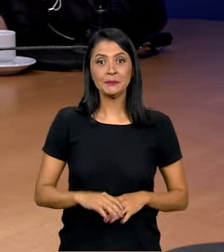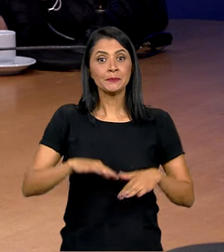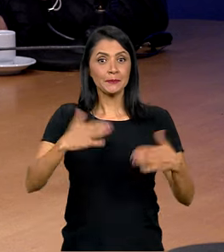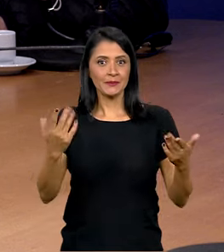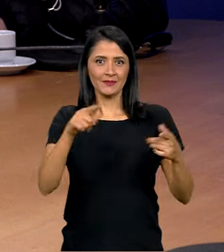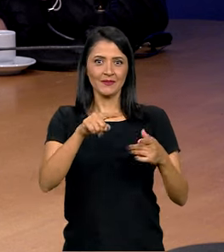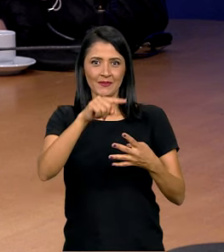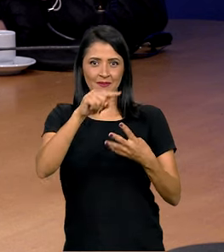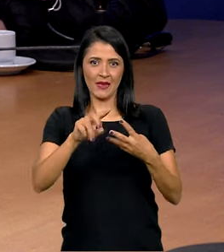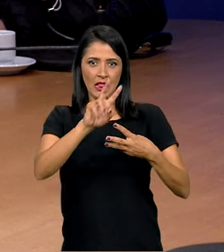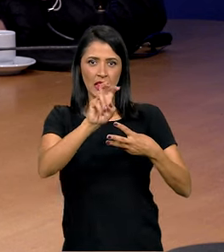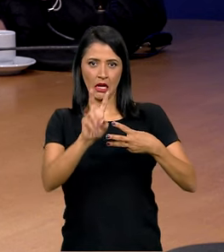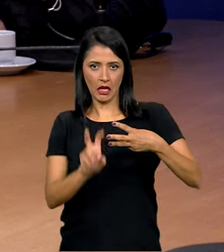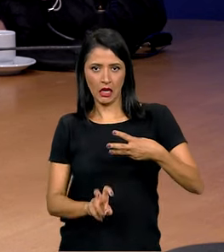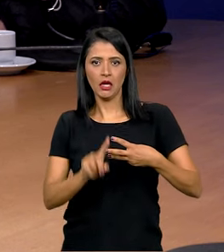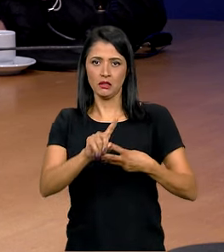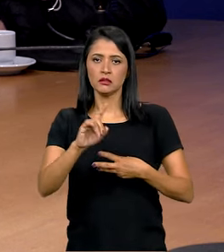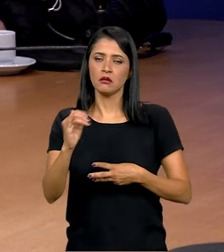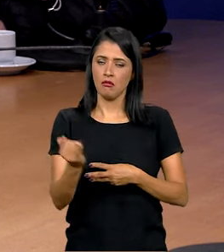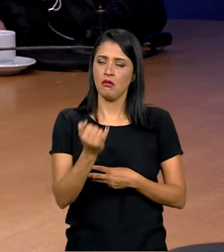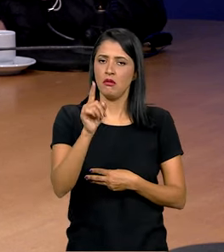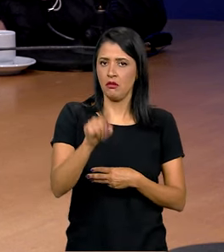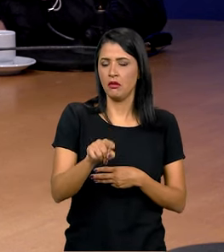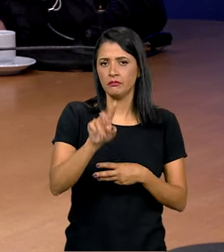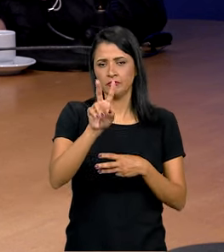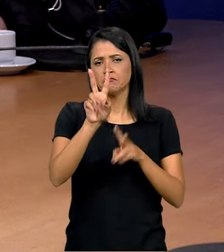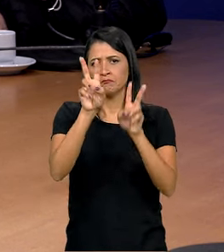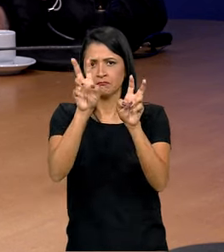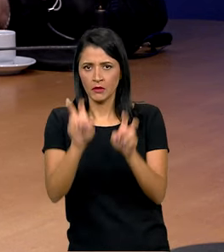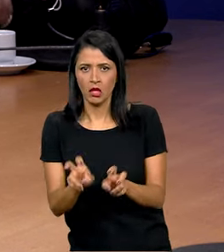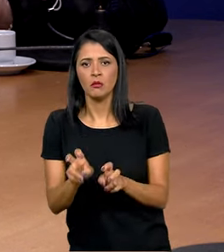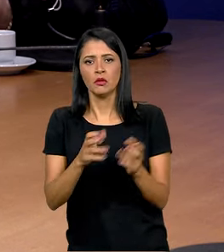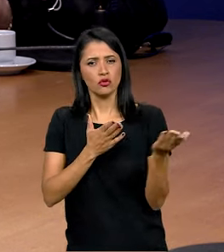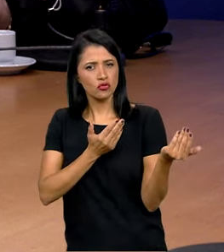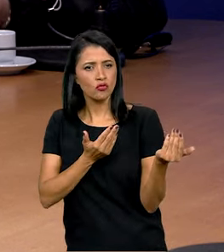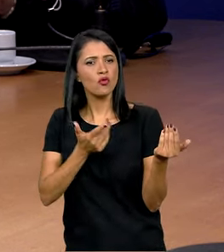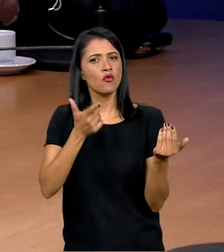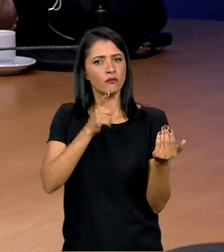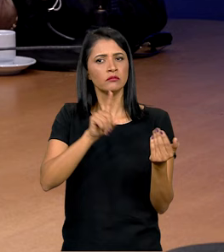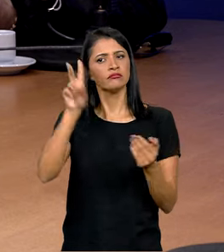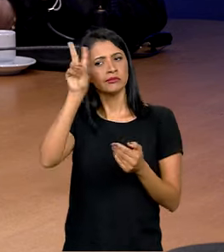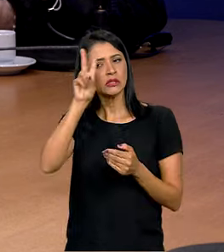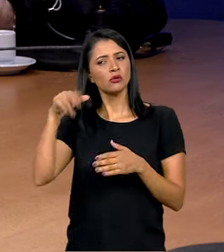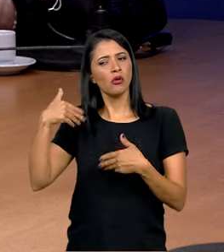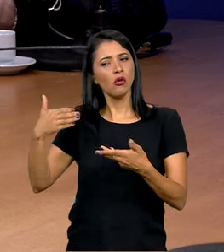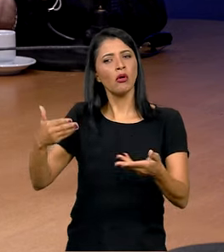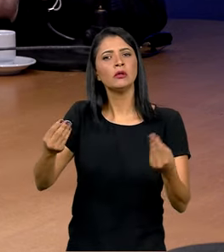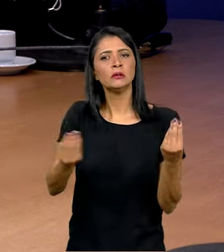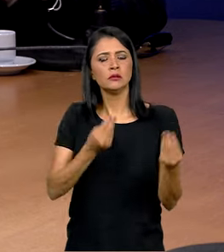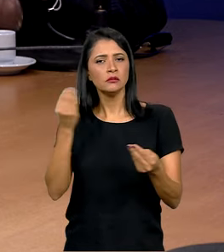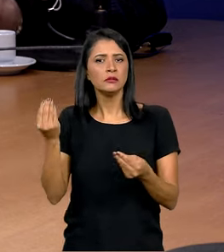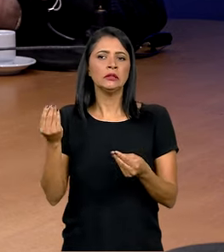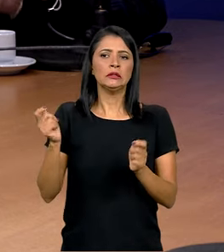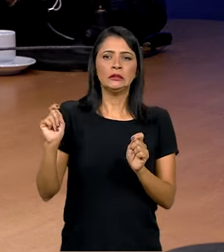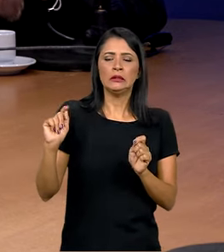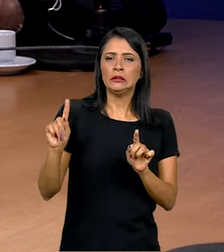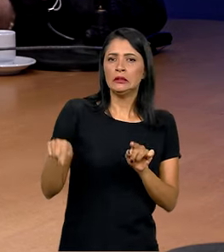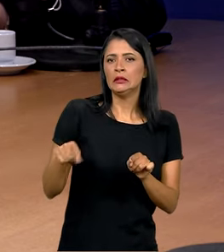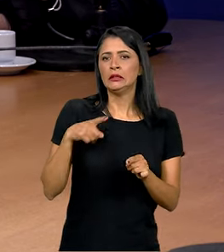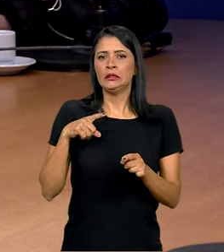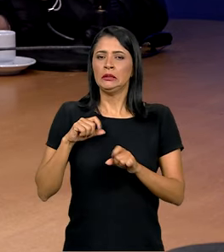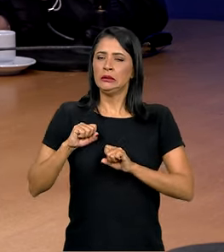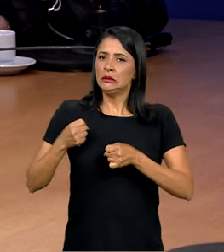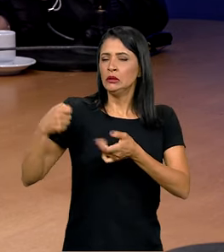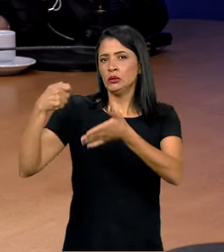especificamente nesses três temas assim são temas que eh em que a juventude tem um histórico também de de de proposição e